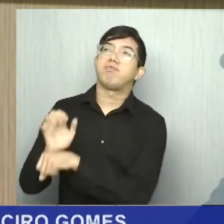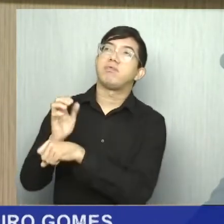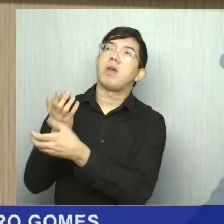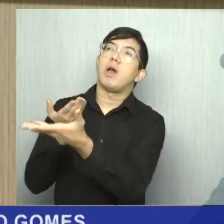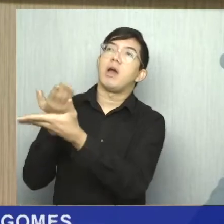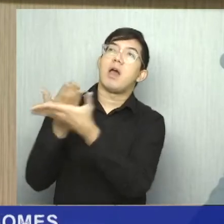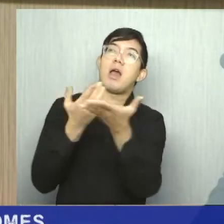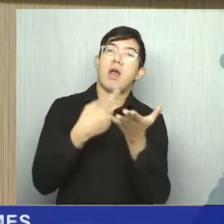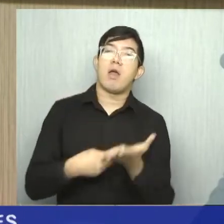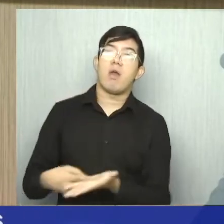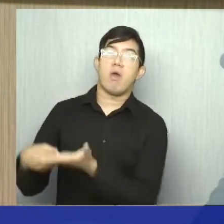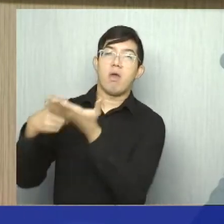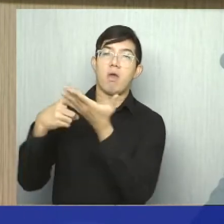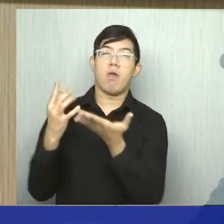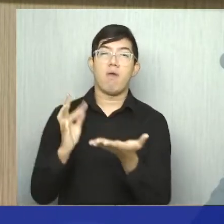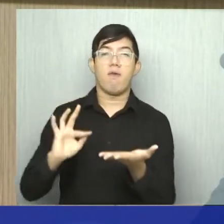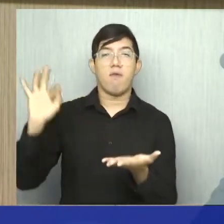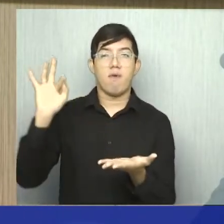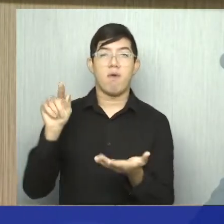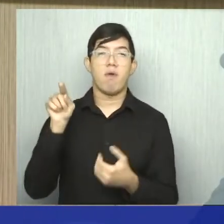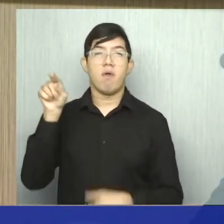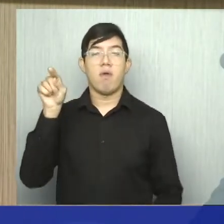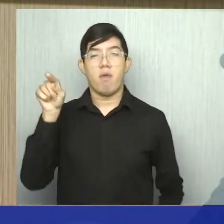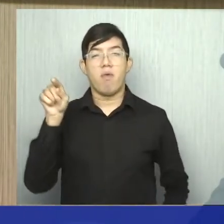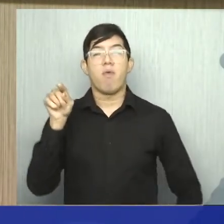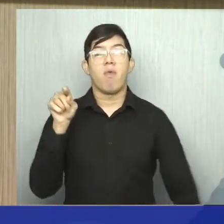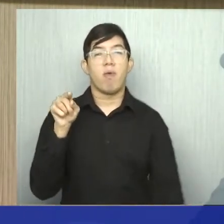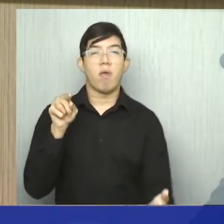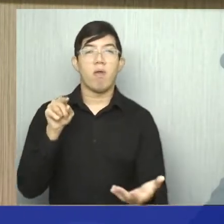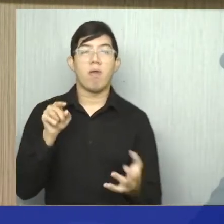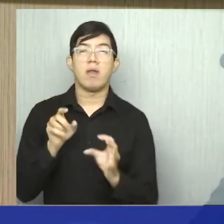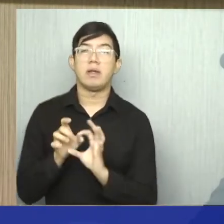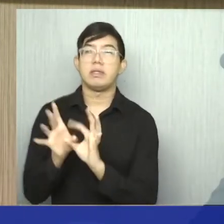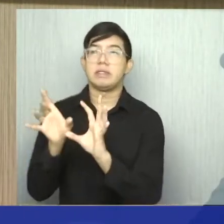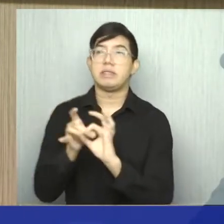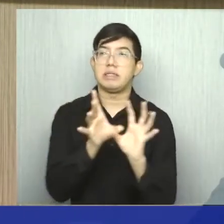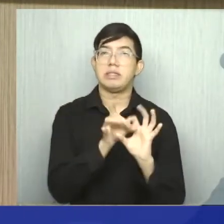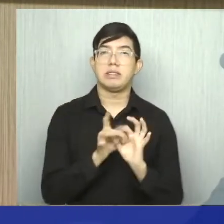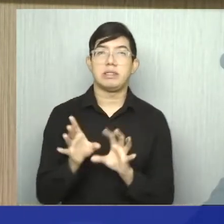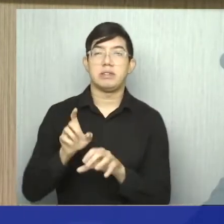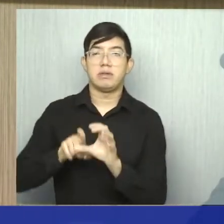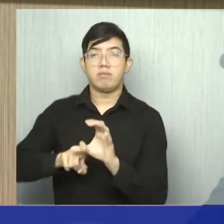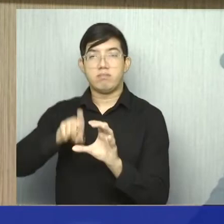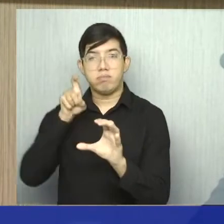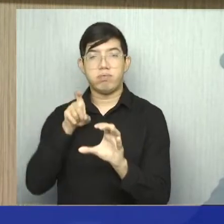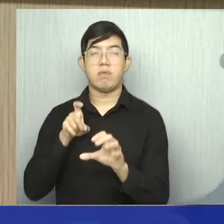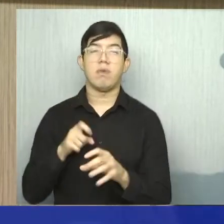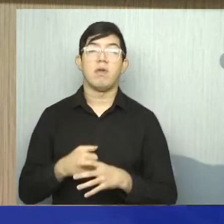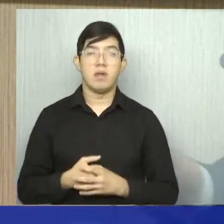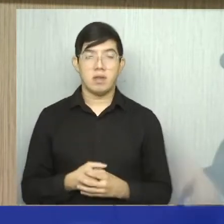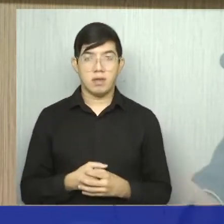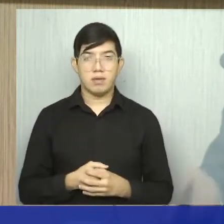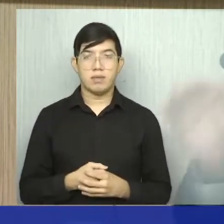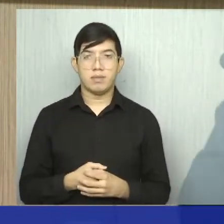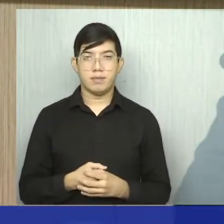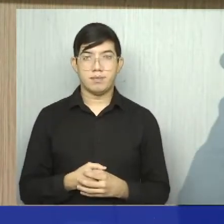favorável à reforma que não obriga o presidente a ser testa de ferro de ladrão, como tem sido o modelo de governança política desde o Collor até aqui.